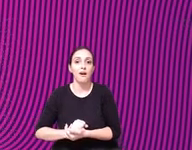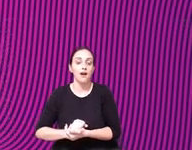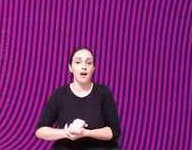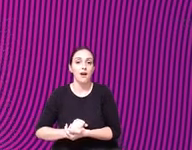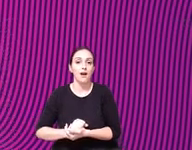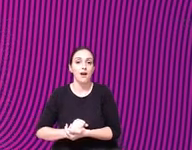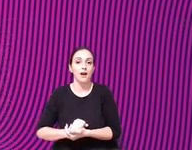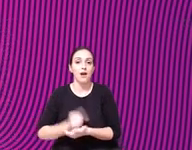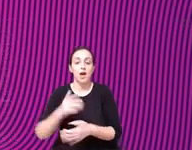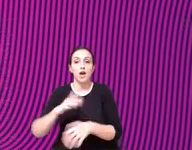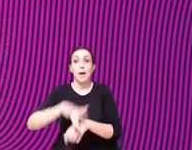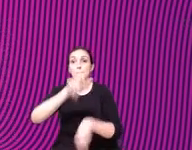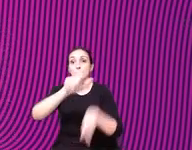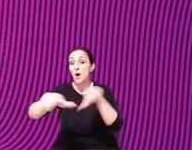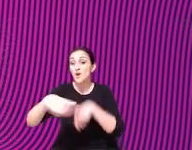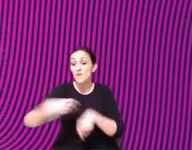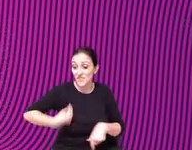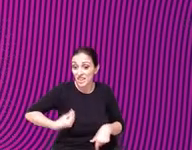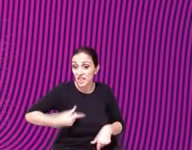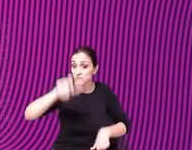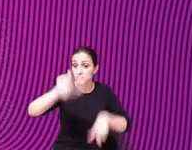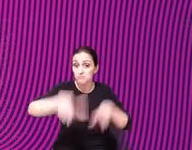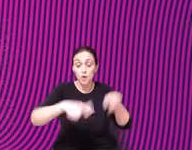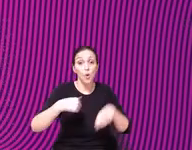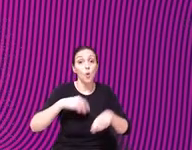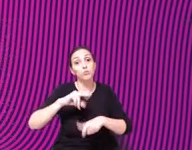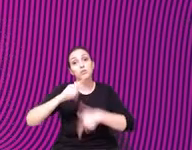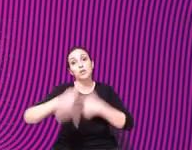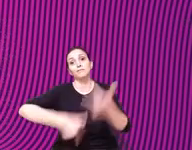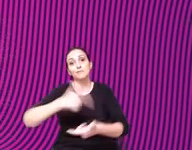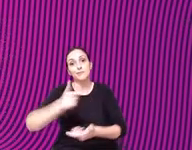por serviço, por quantidade de serviço, né?